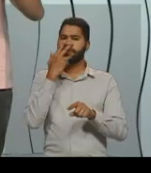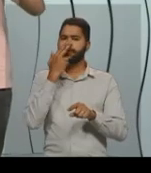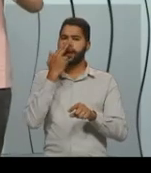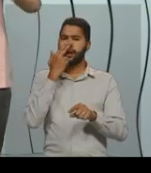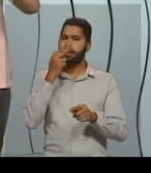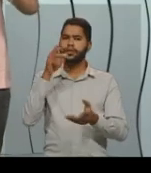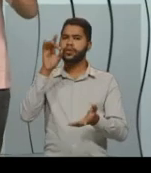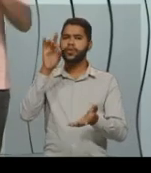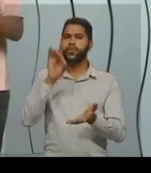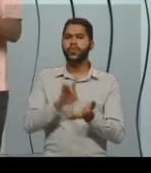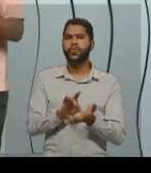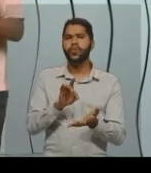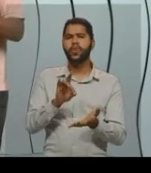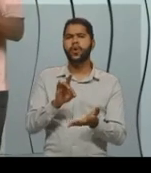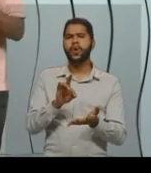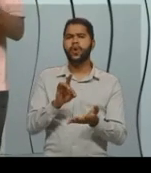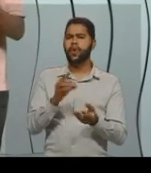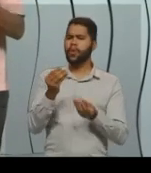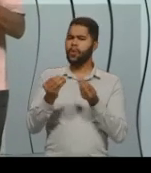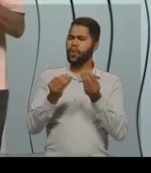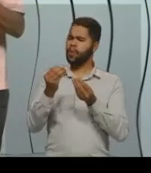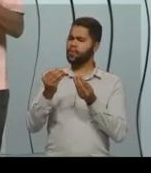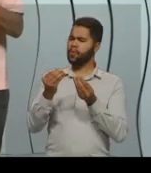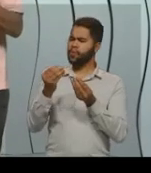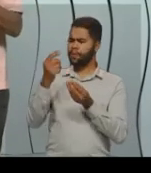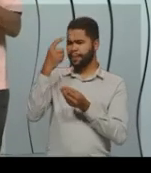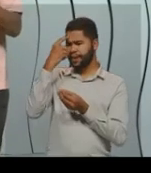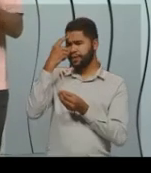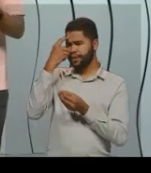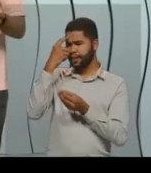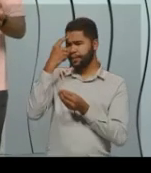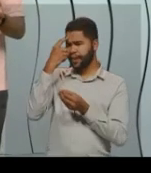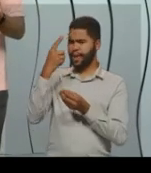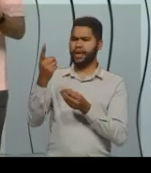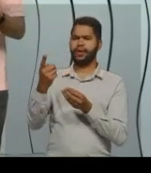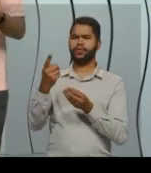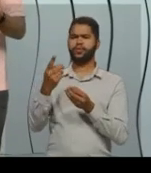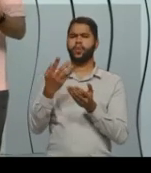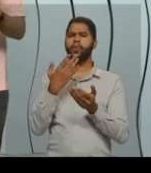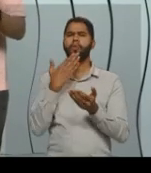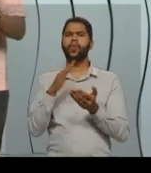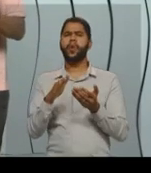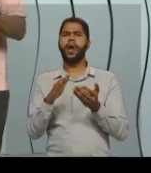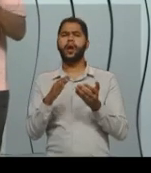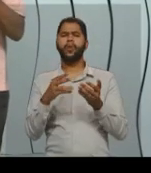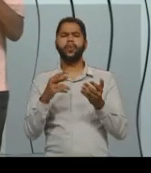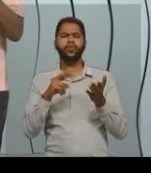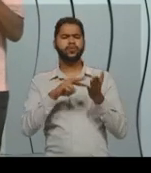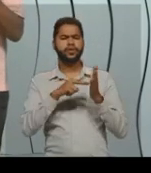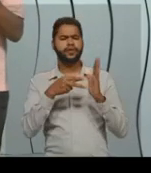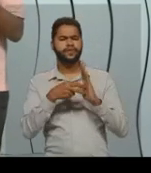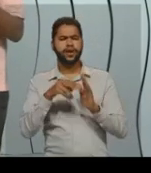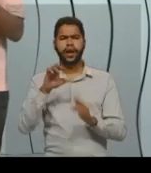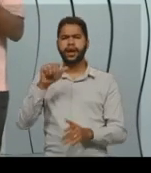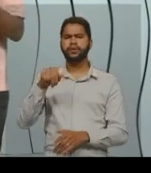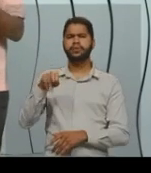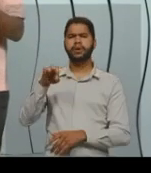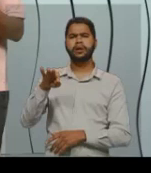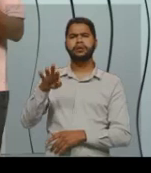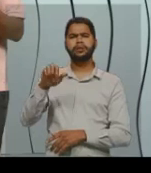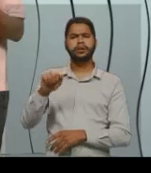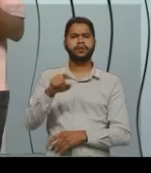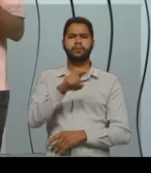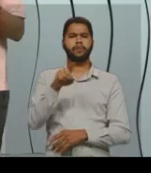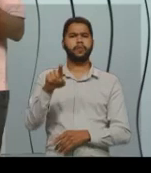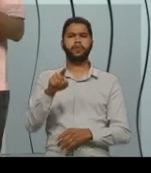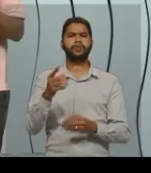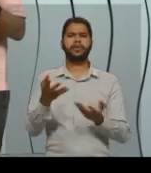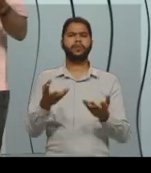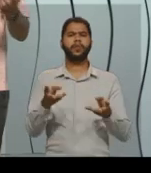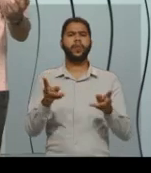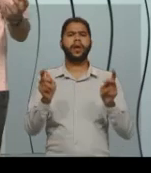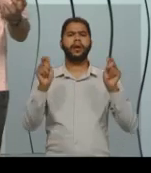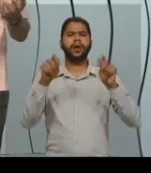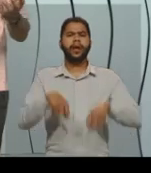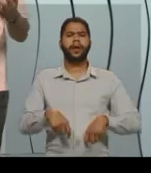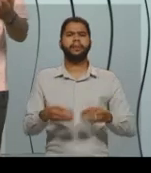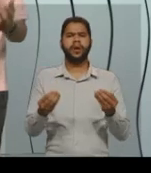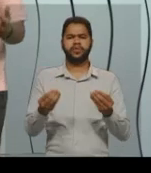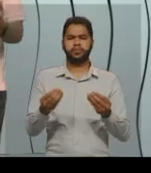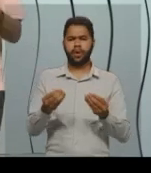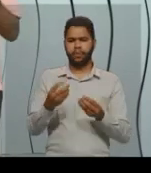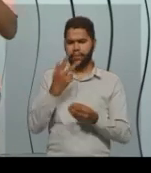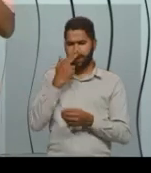a ideia de caneta, até porque esse objeto, um dia ele vai deixar de existir. Mas a ideia de caneta você não é capaz de